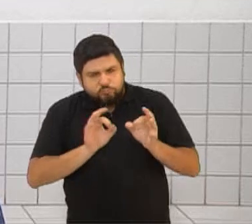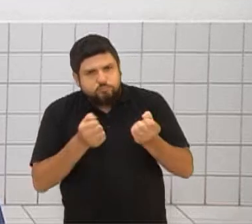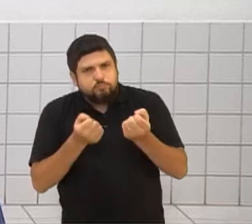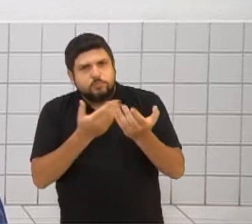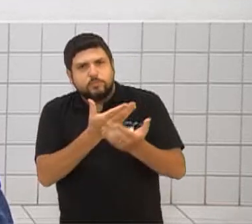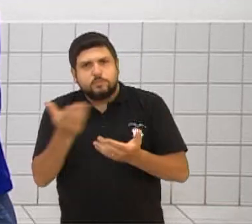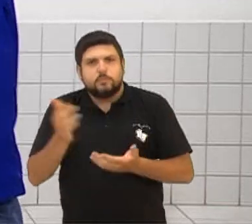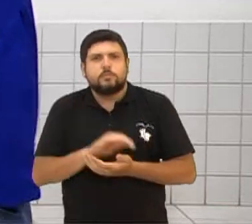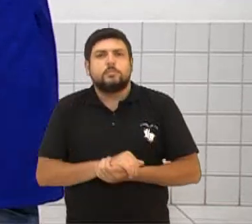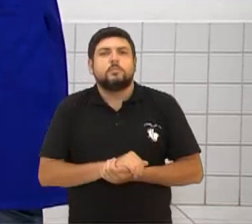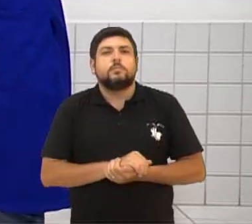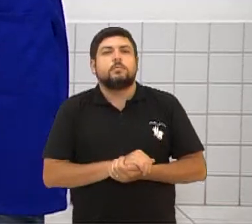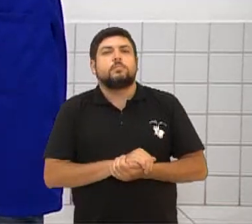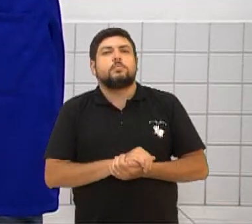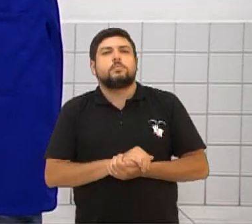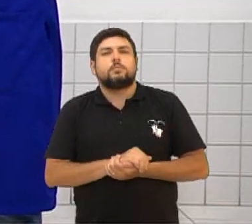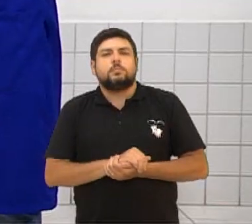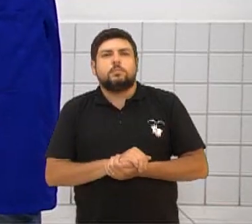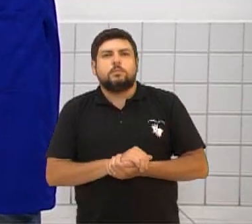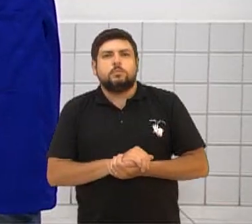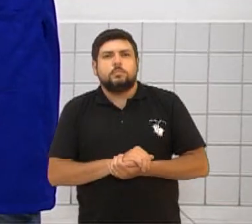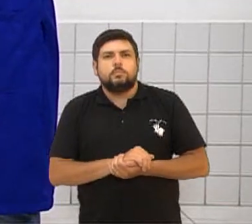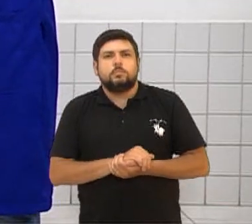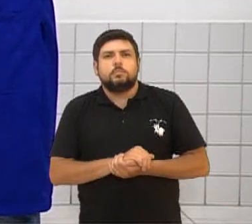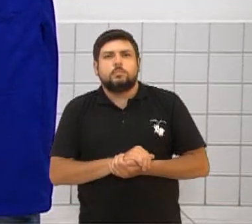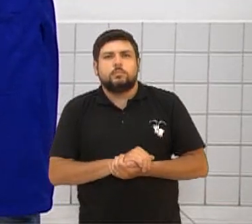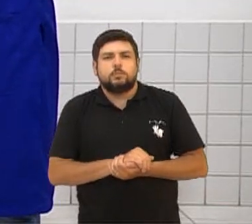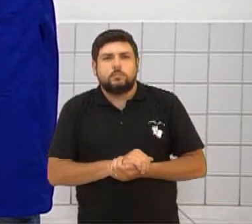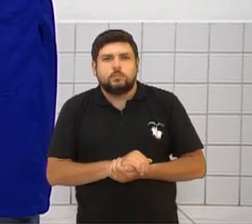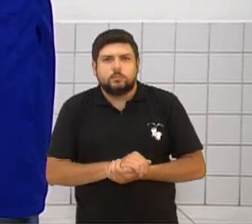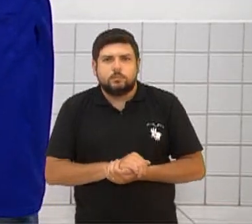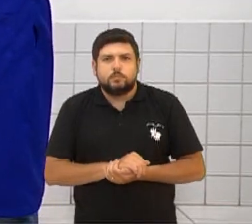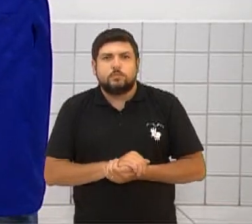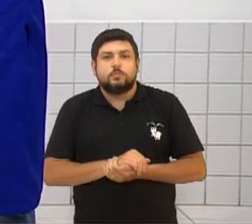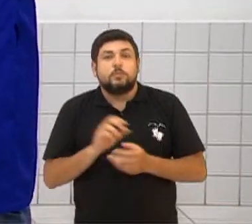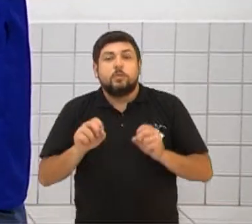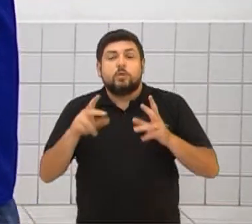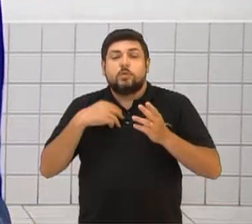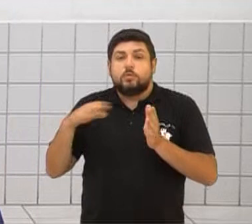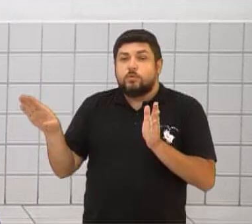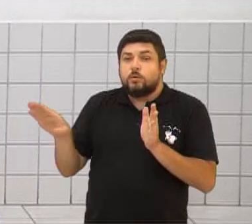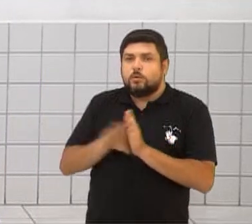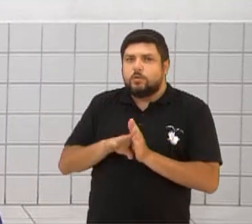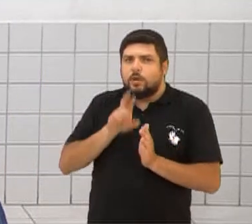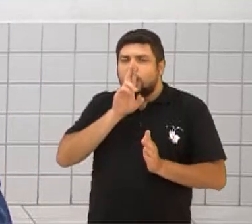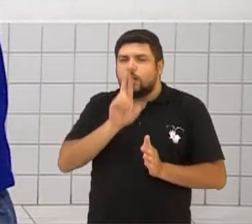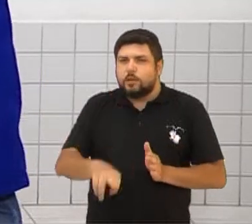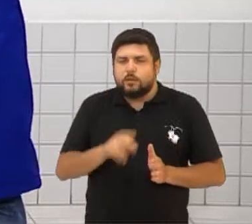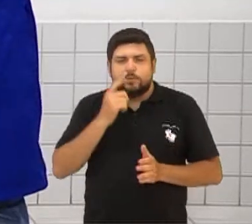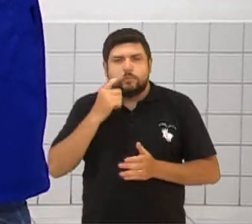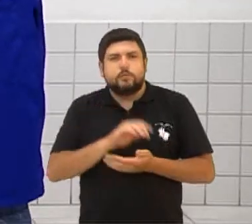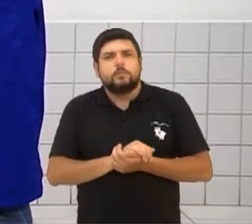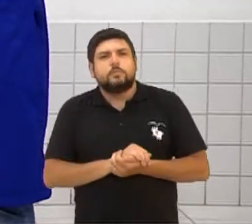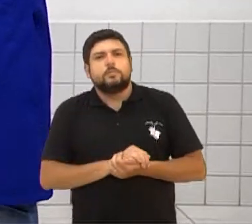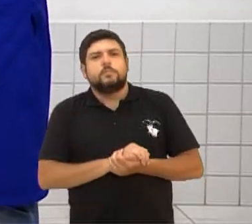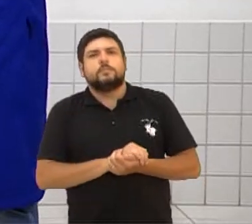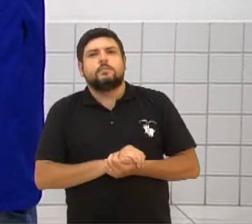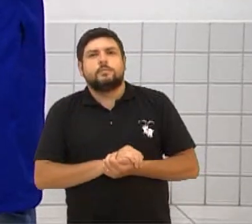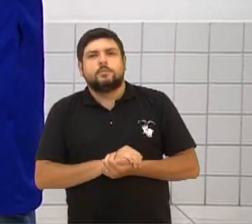Já temos uma resposta aí, professor? Não, ainda está... Não, está chegando aí, está rolando o tempo. Opa, então vamos lá. Temos a resposta para o nosso quiz